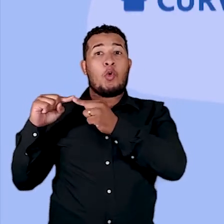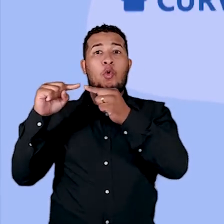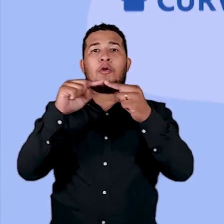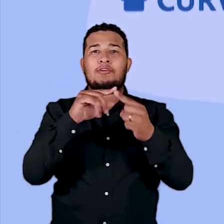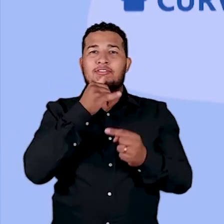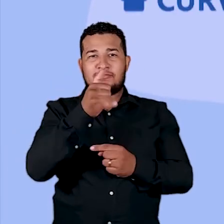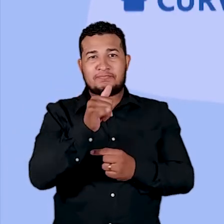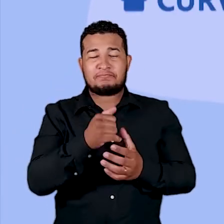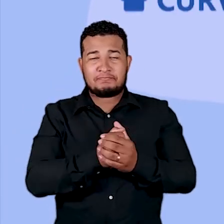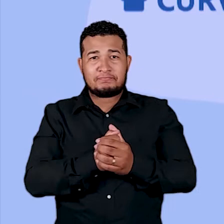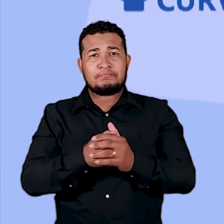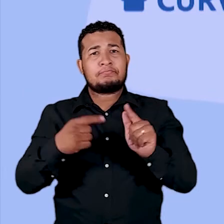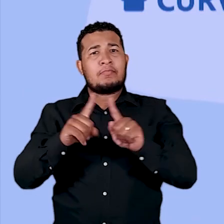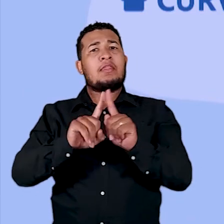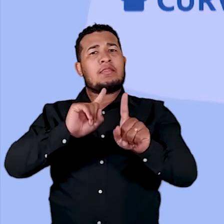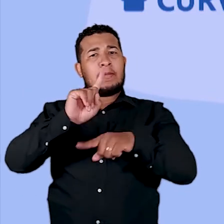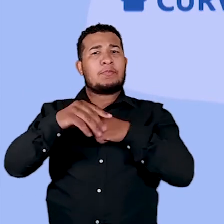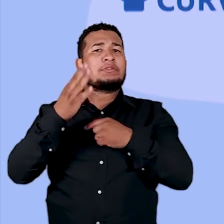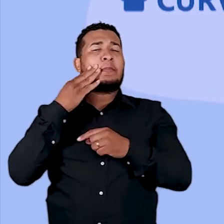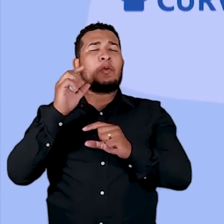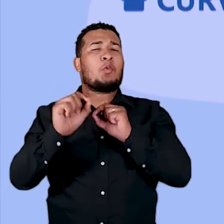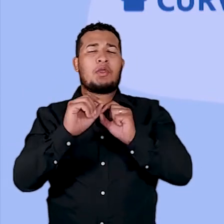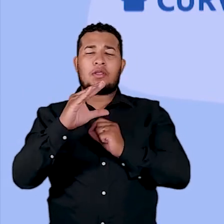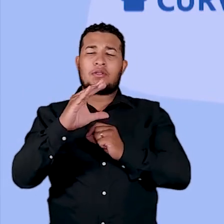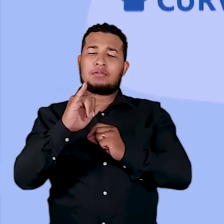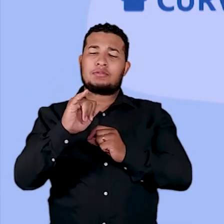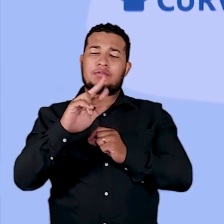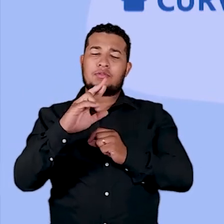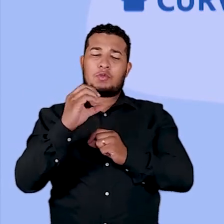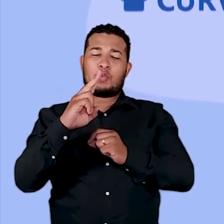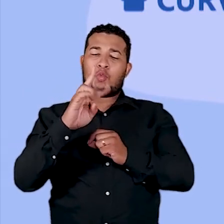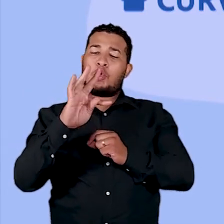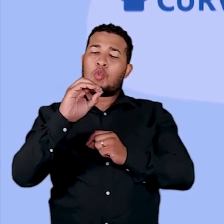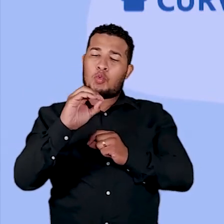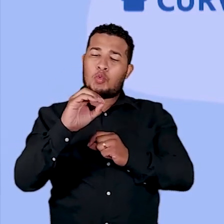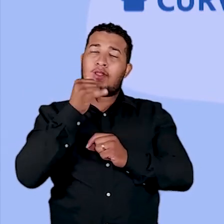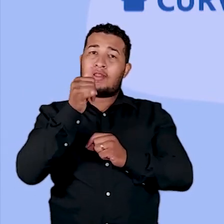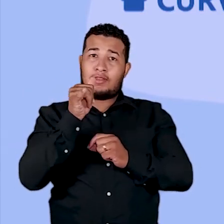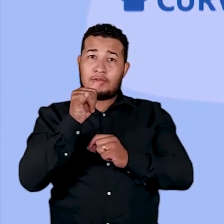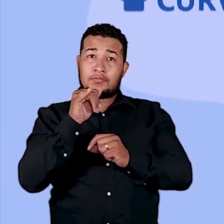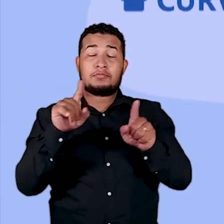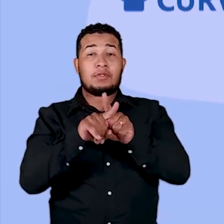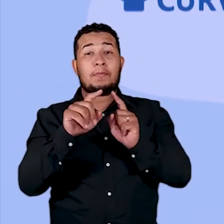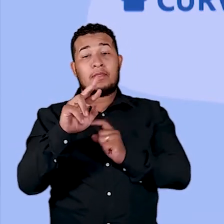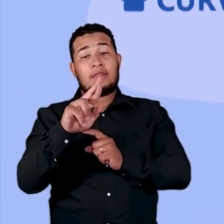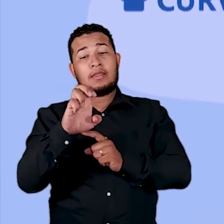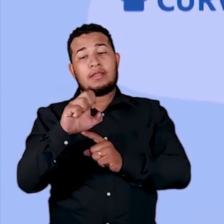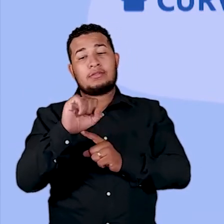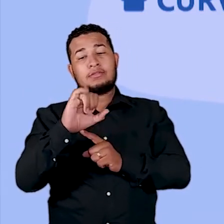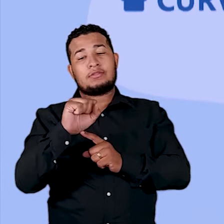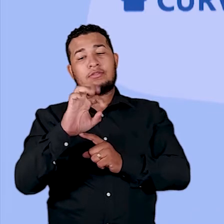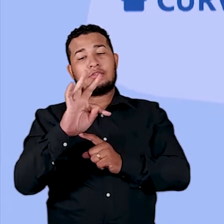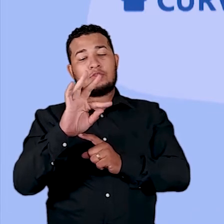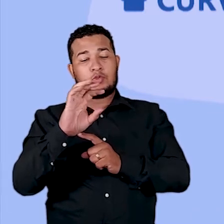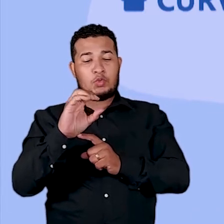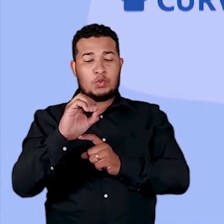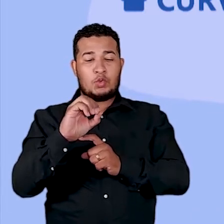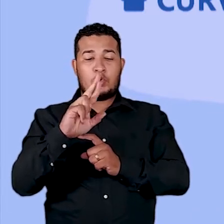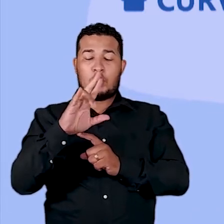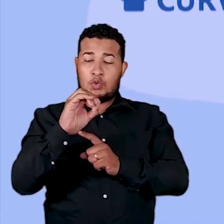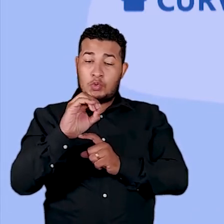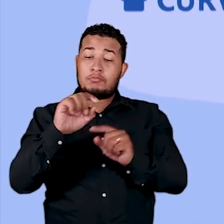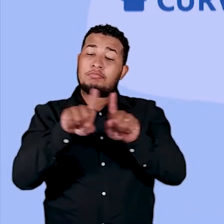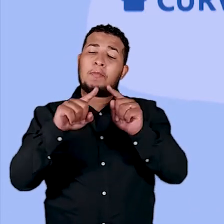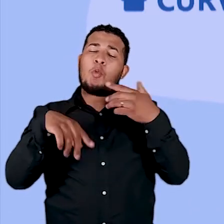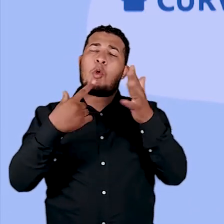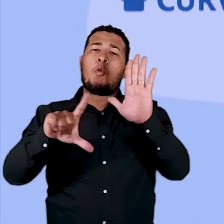corrente elétrica, depois definiremos aí o que é um circuito elétrico, quais é a ideia de resistores, a primeira lei de Ohm, que é